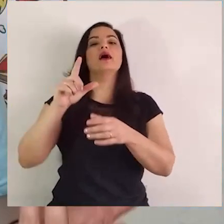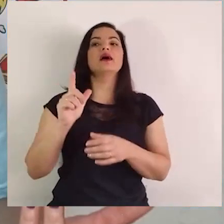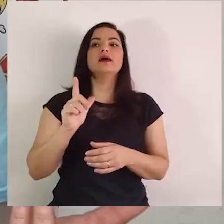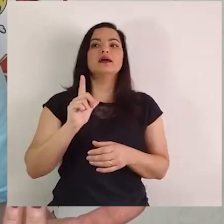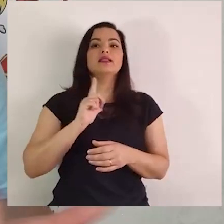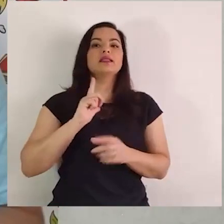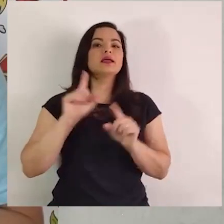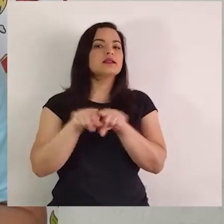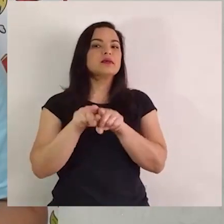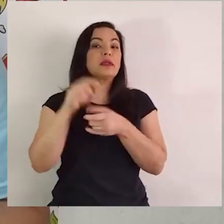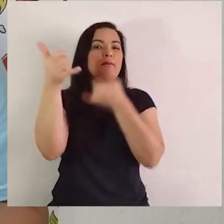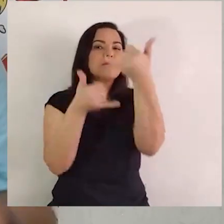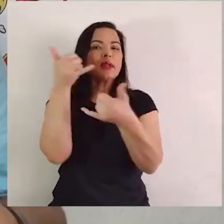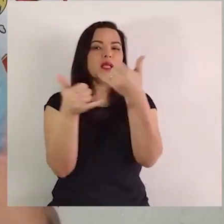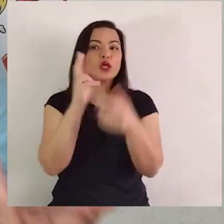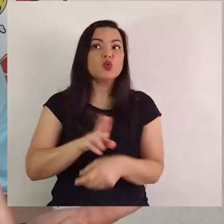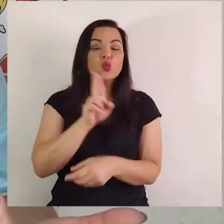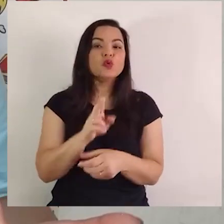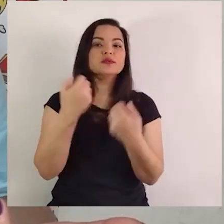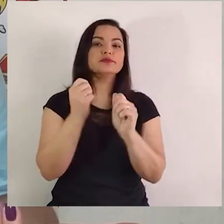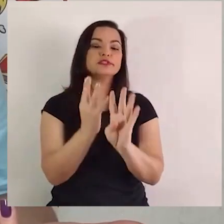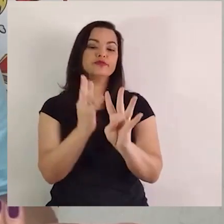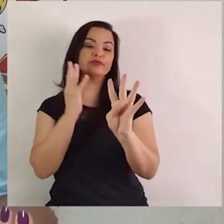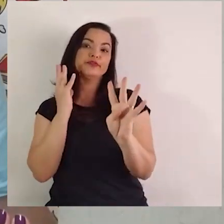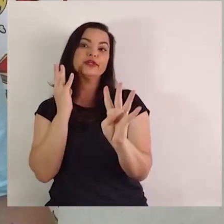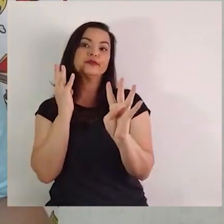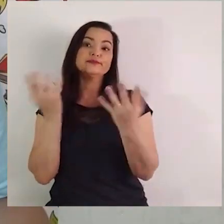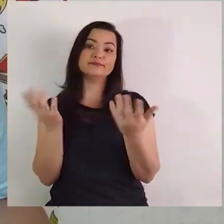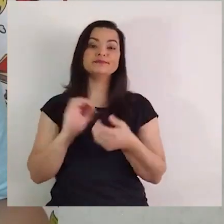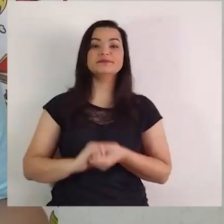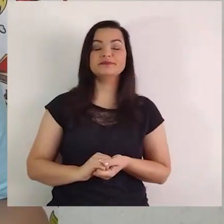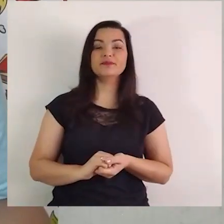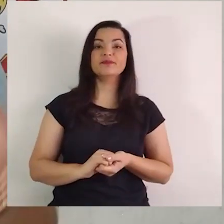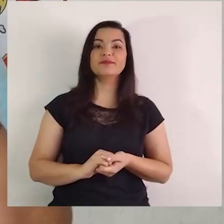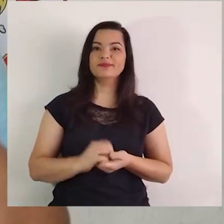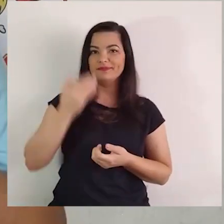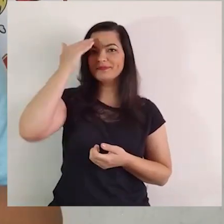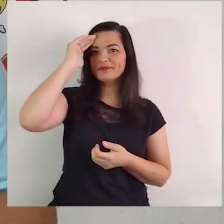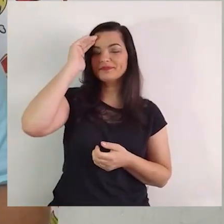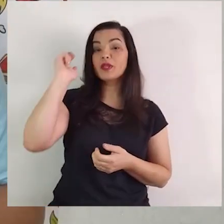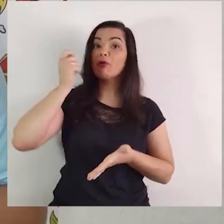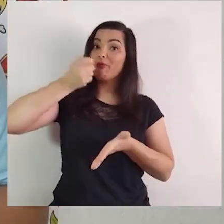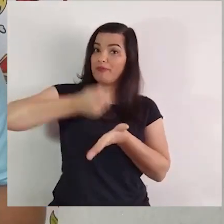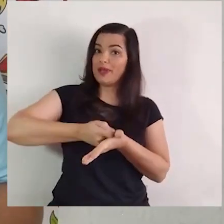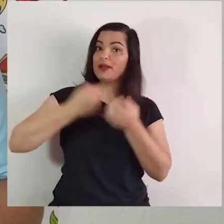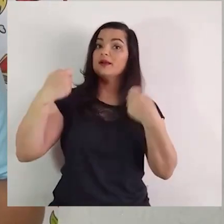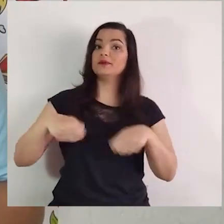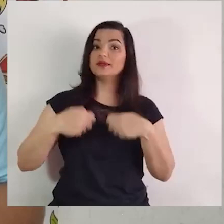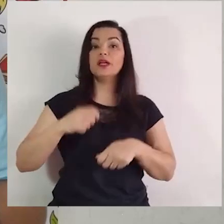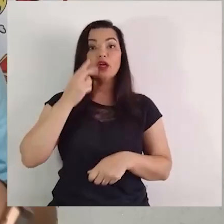Pagamos ingressos muitas vezes para usufruirmos do brinquedo daquele parque. Então, viu só como nós